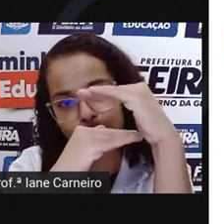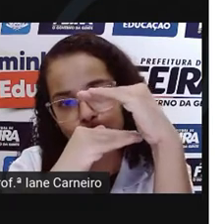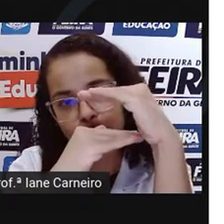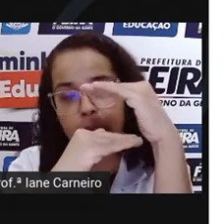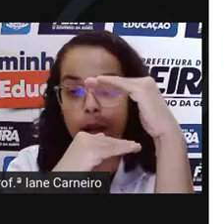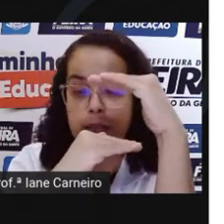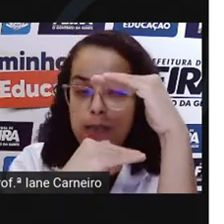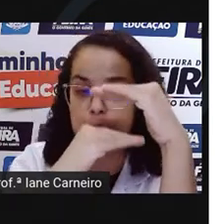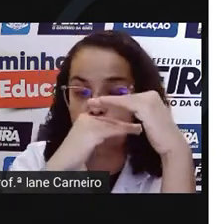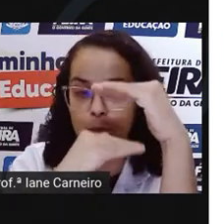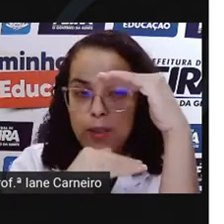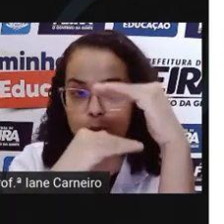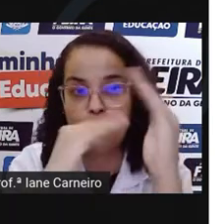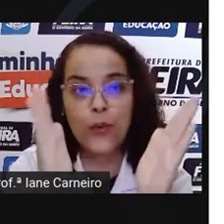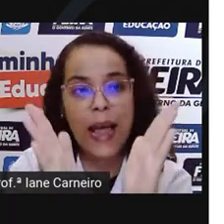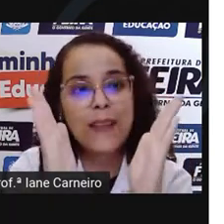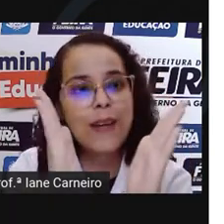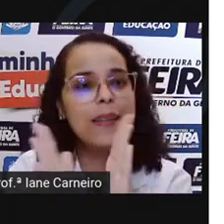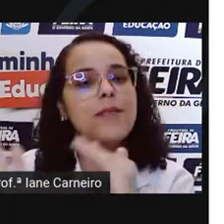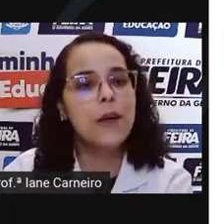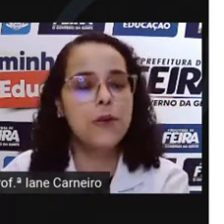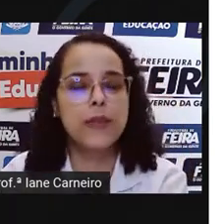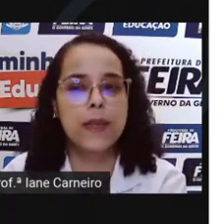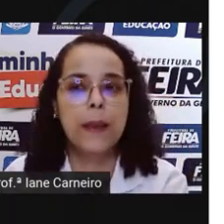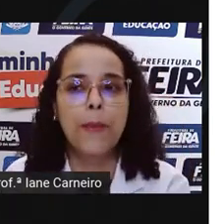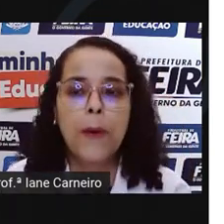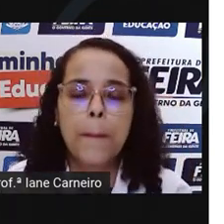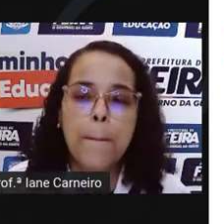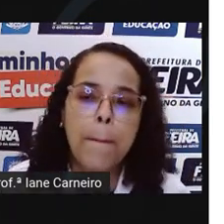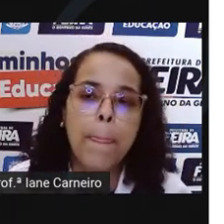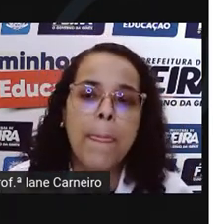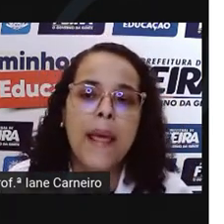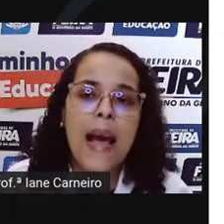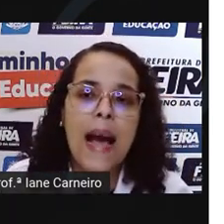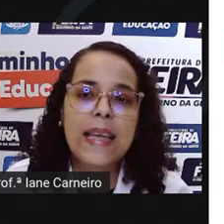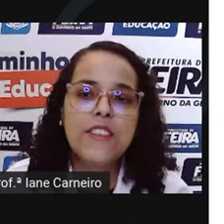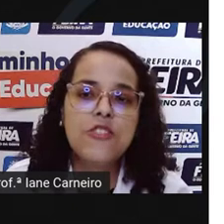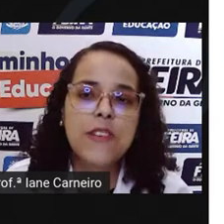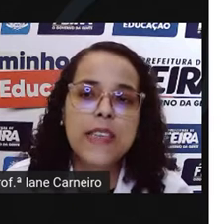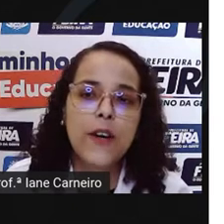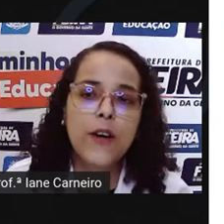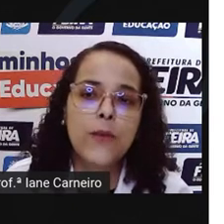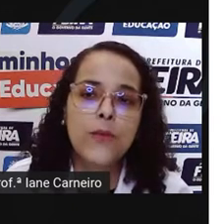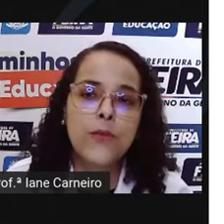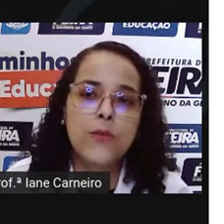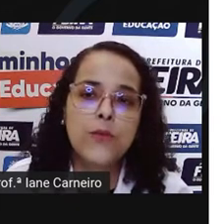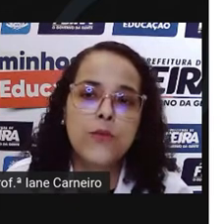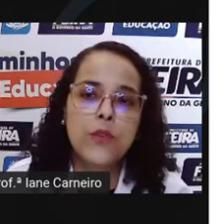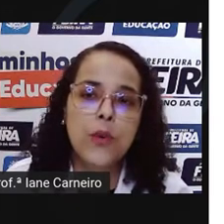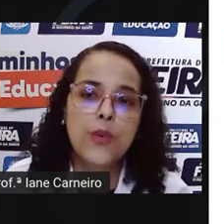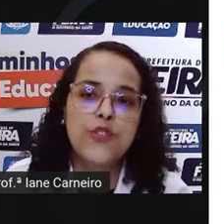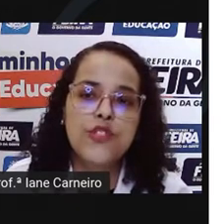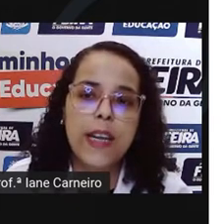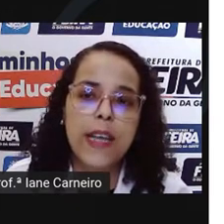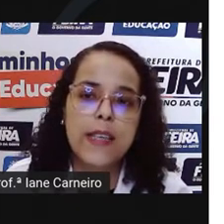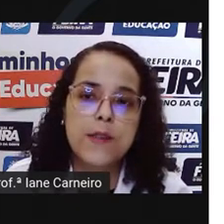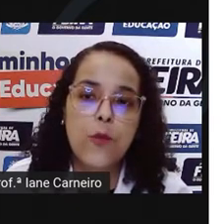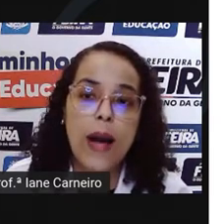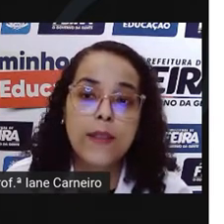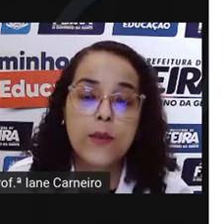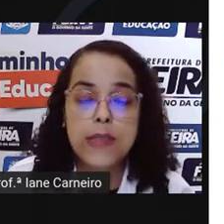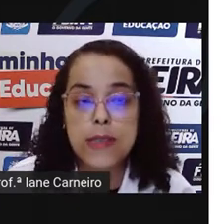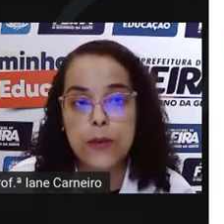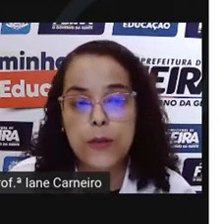ó, que tá uma assim, uma lado a lado da outra, tá bom? Aqui a gente vai ter, ó, um, dois,